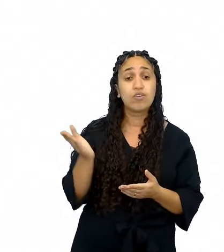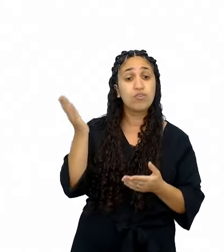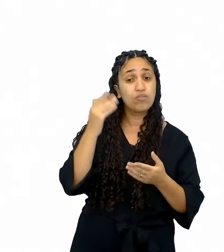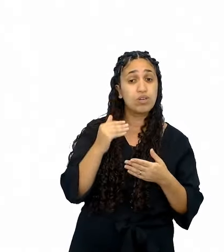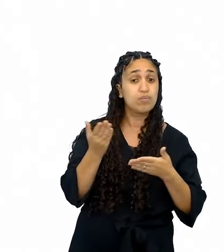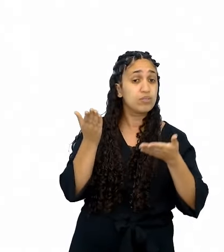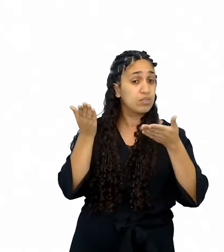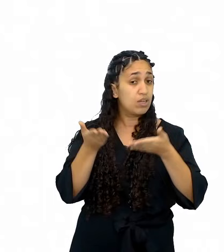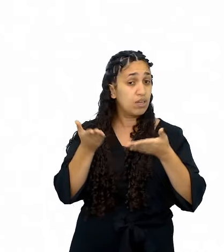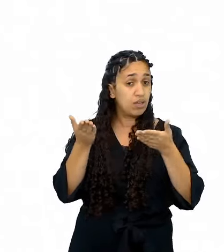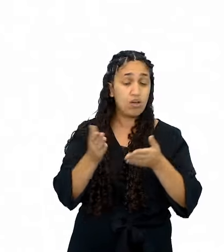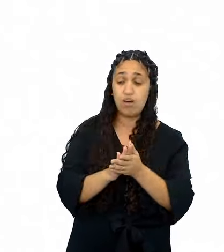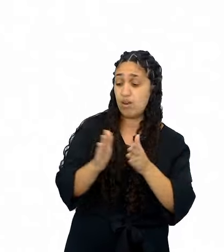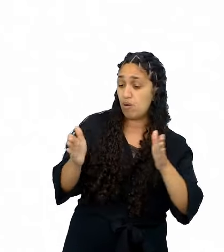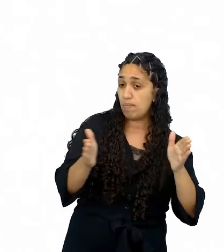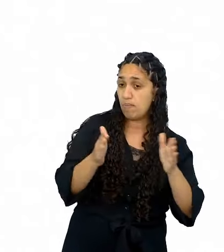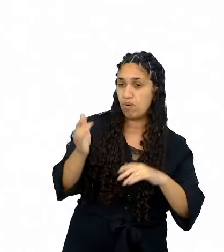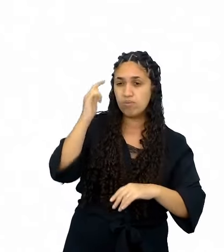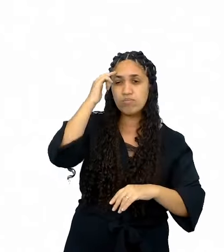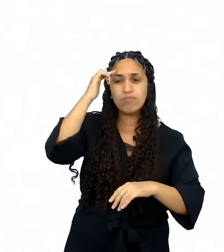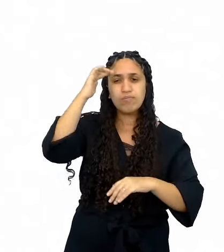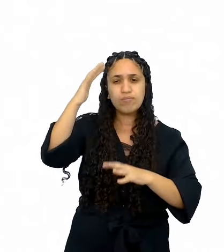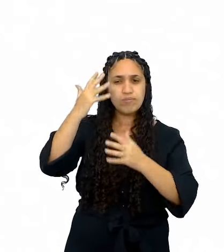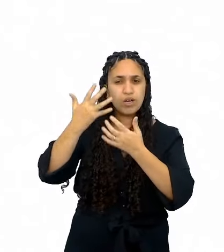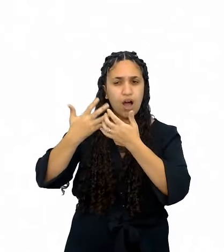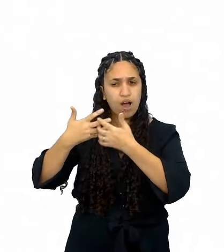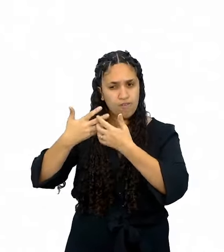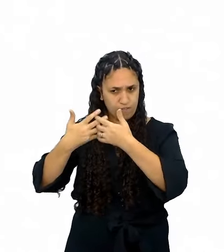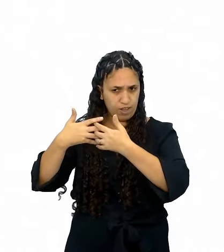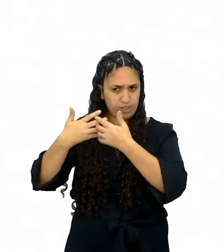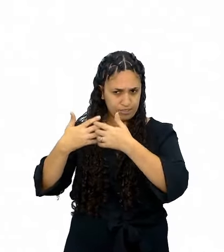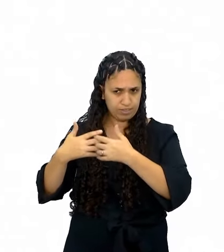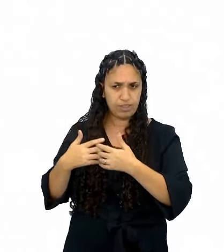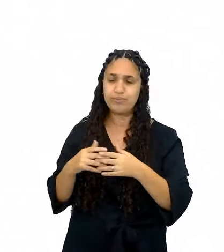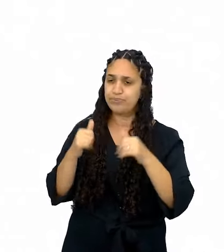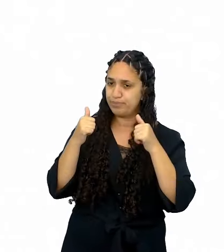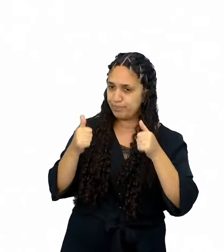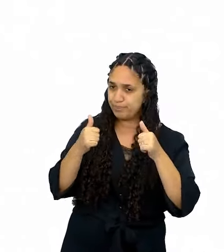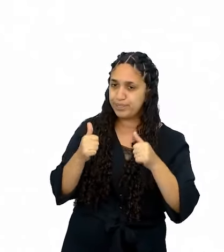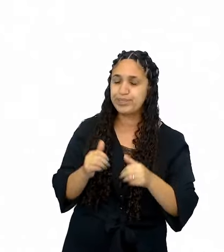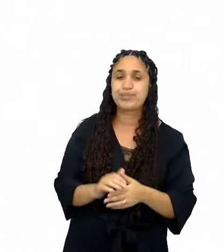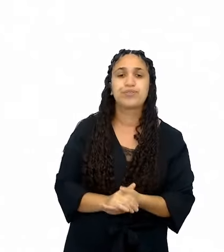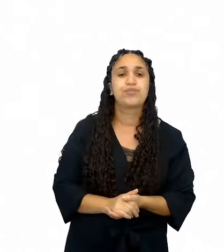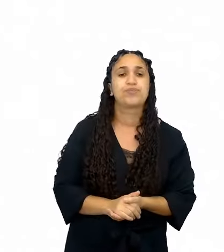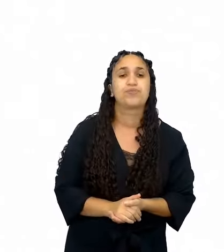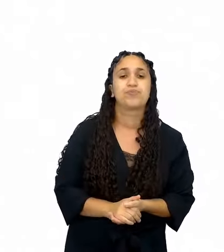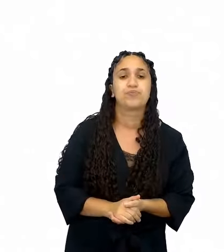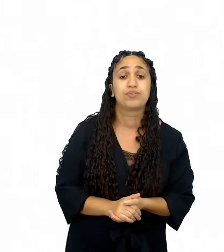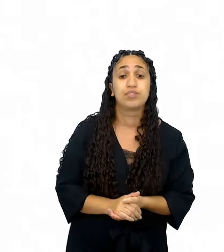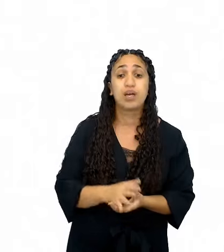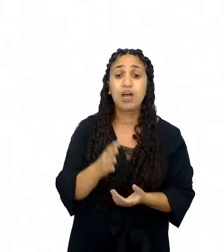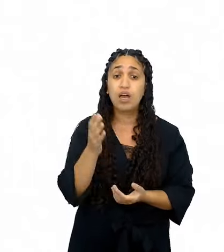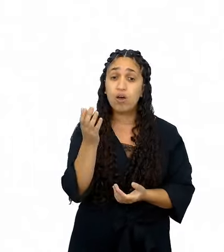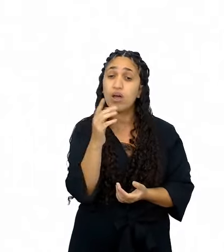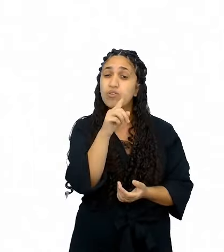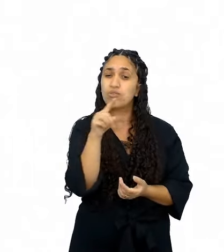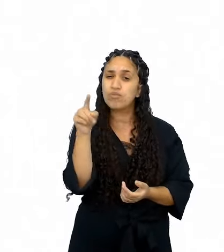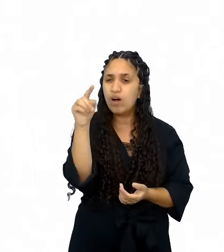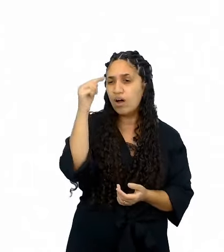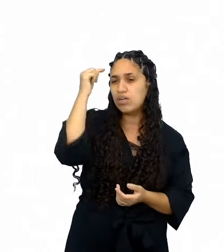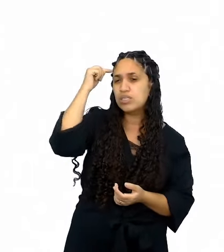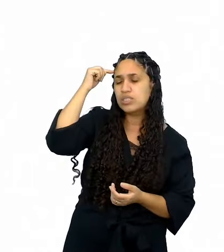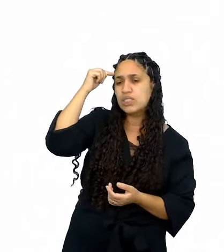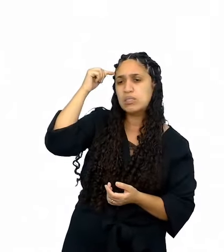Eu quero aí que vocês pensem, né? Porque nós acabamos aí de conhecer a sequência didática 8, o que tem para